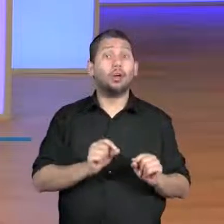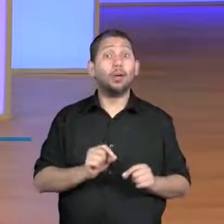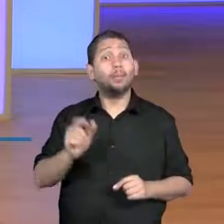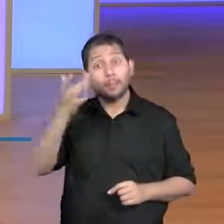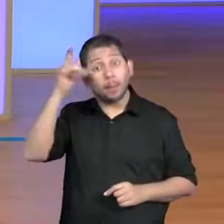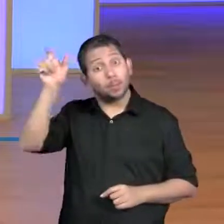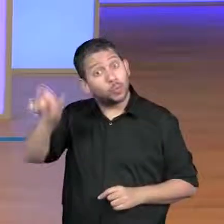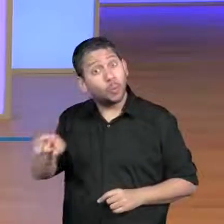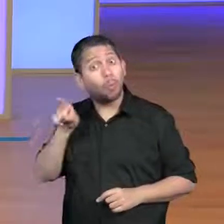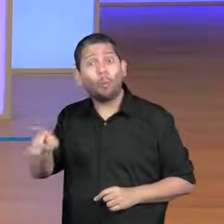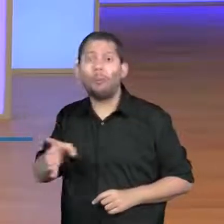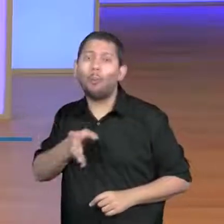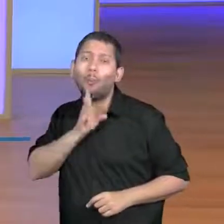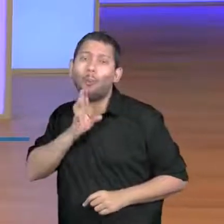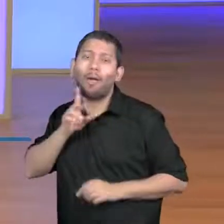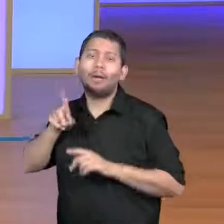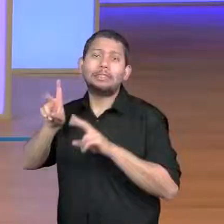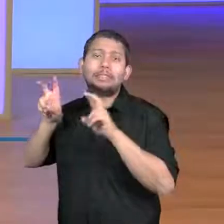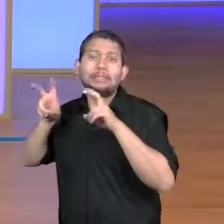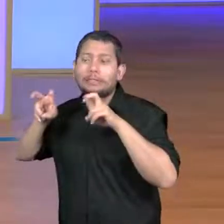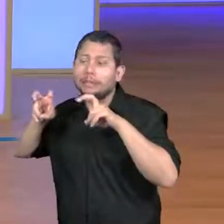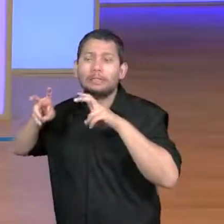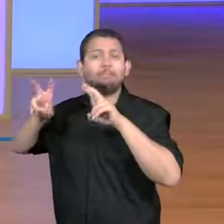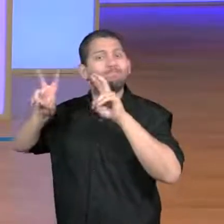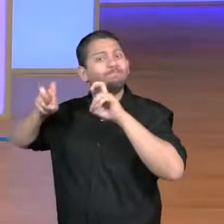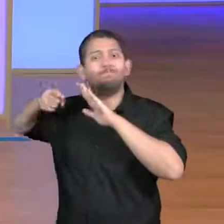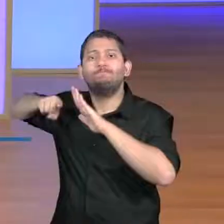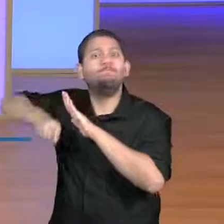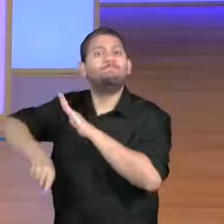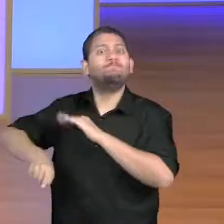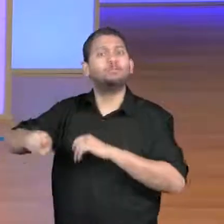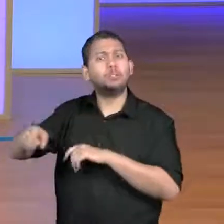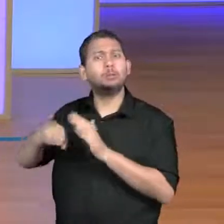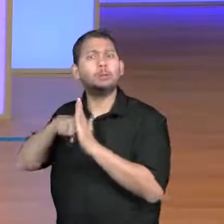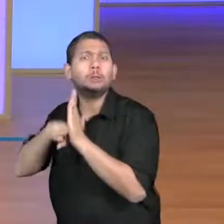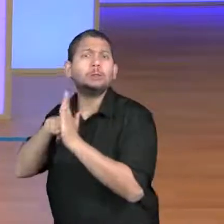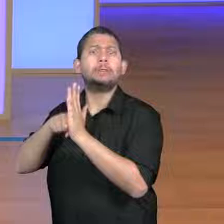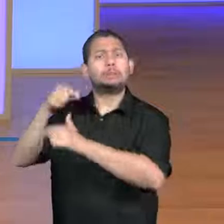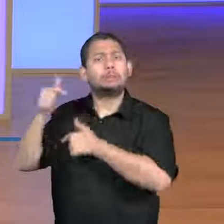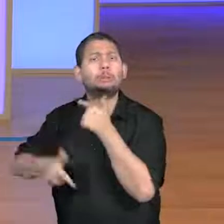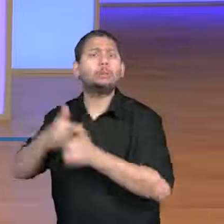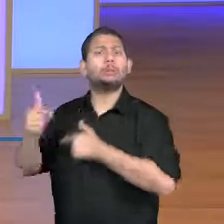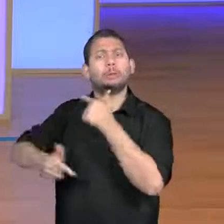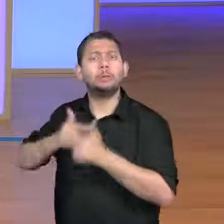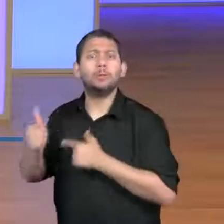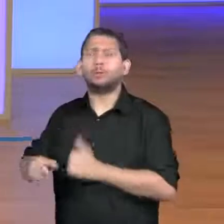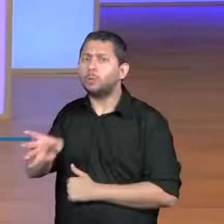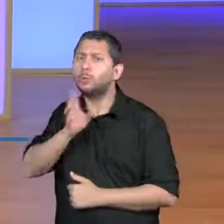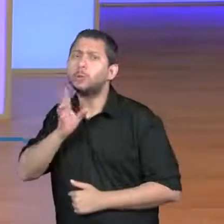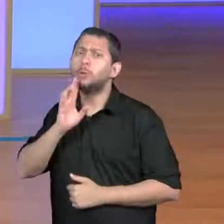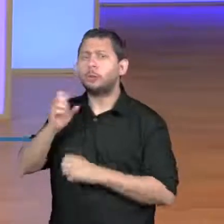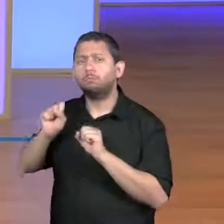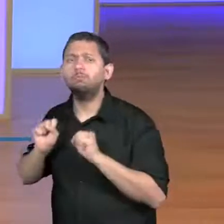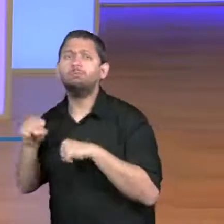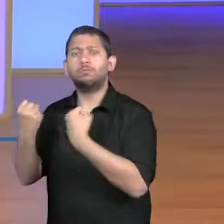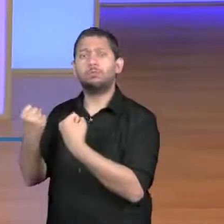primeiro, escolher a pessoa e descobrir um pouco mais sobre ela e fazer uma entrevista a partir